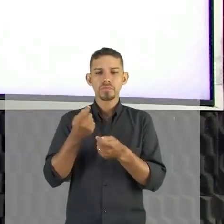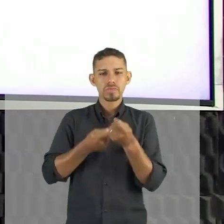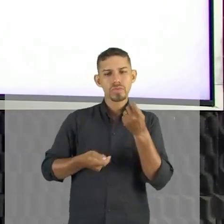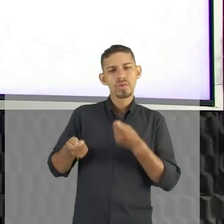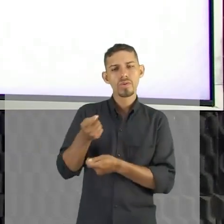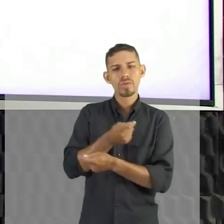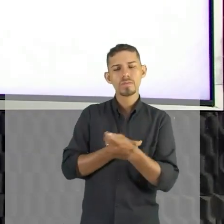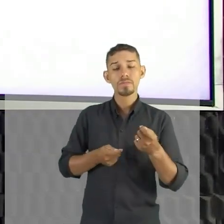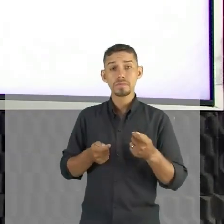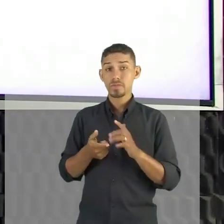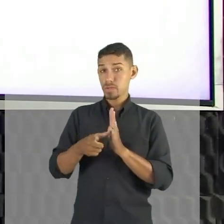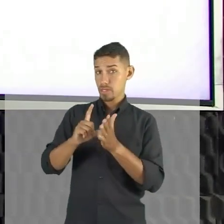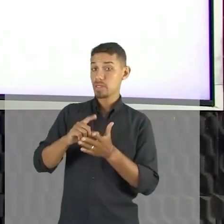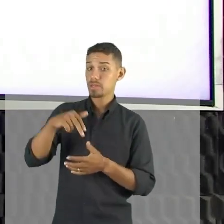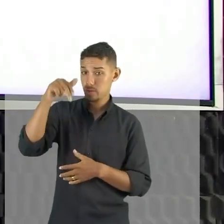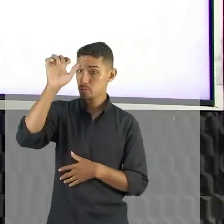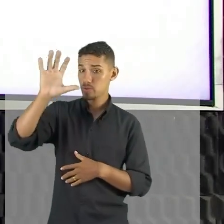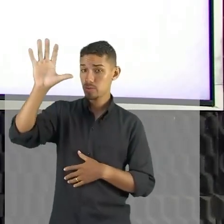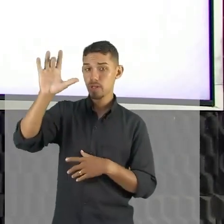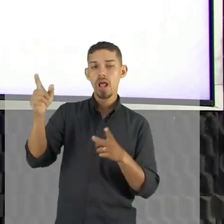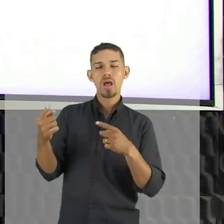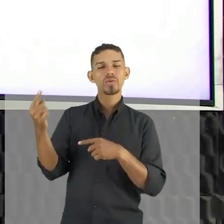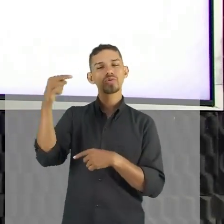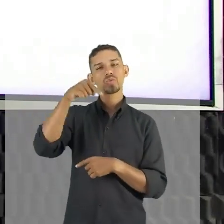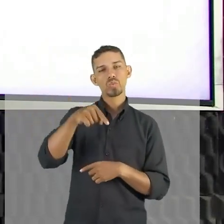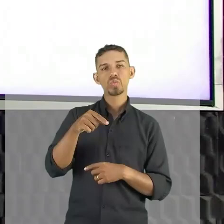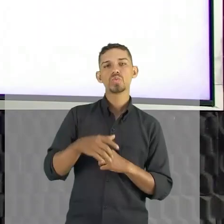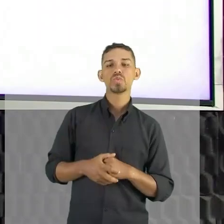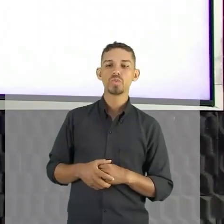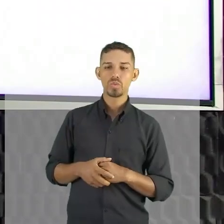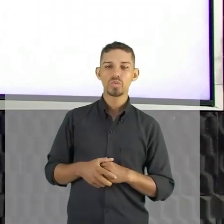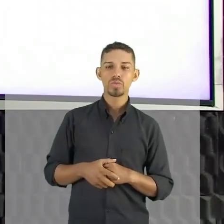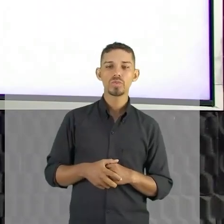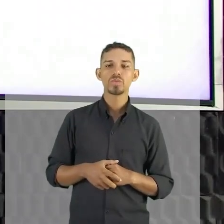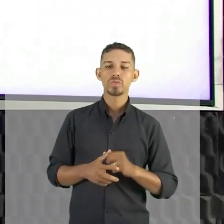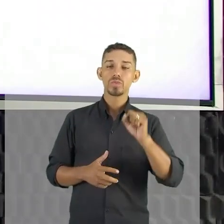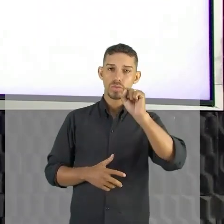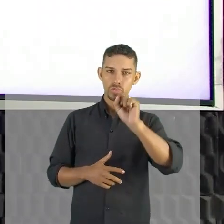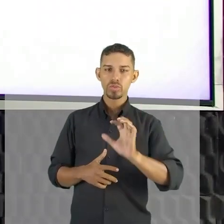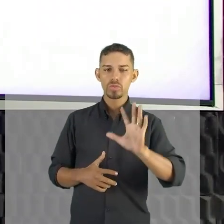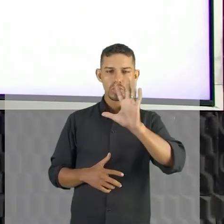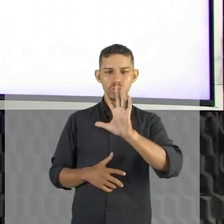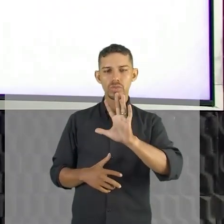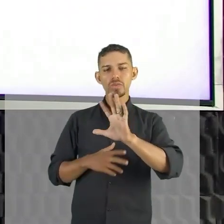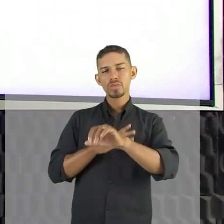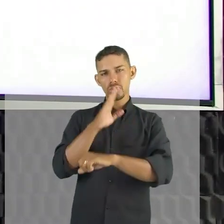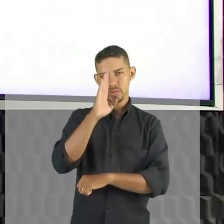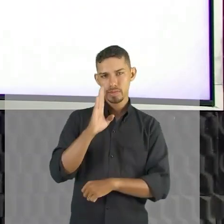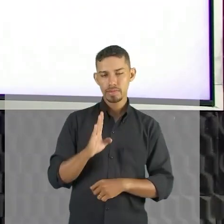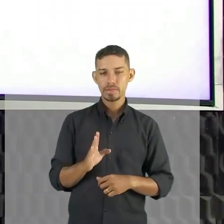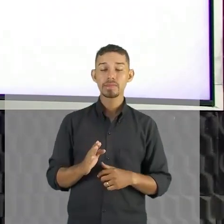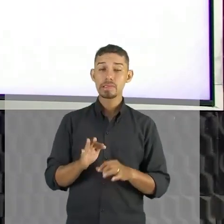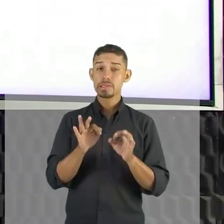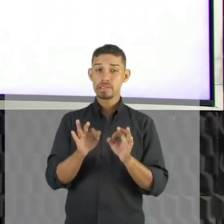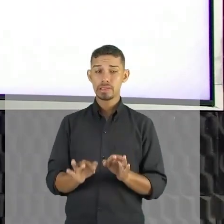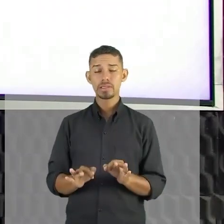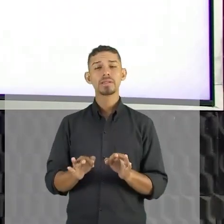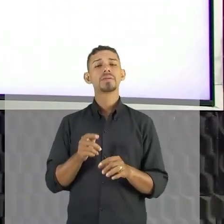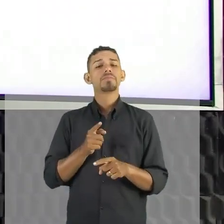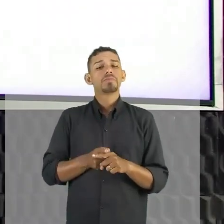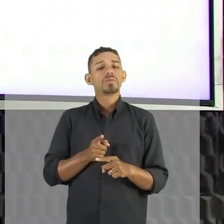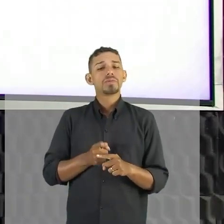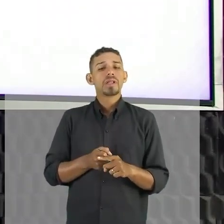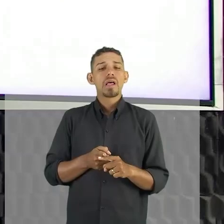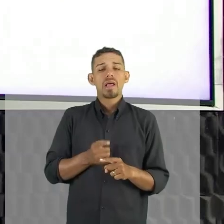econômica, você tinha antes no Nordeste, e agora passa a estar no Centro-Sul do país. Exatamente por